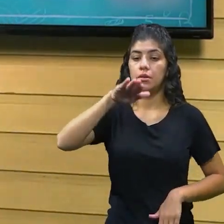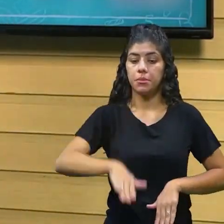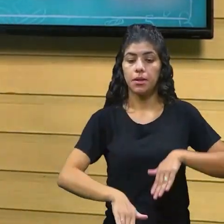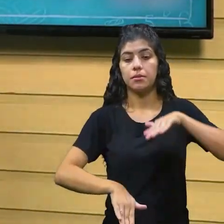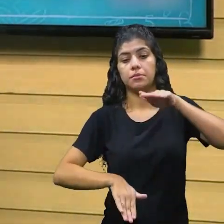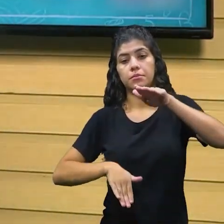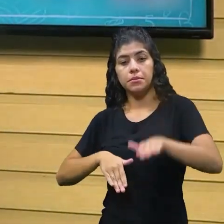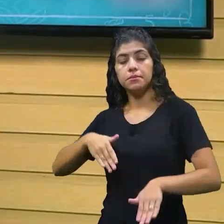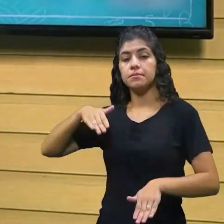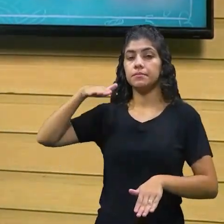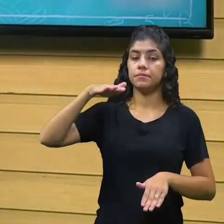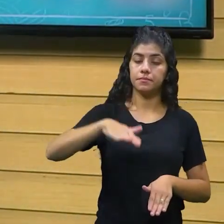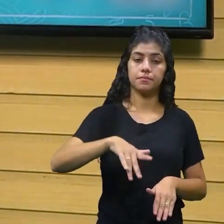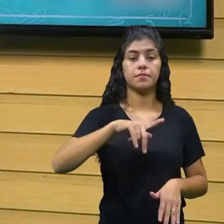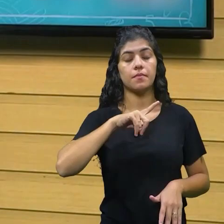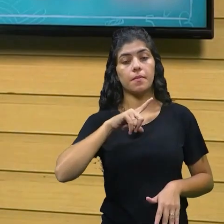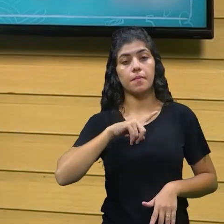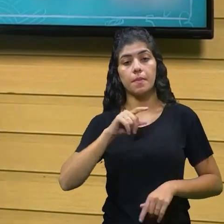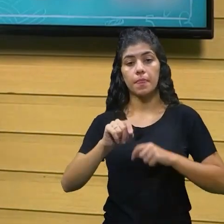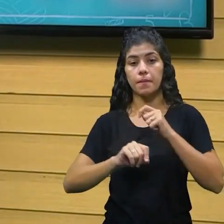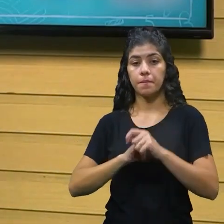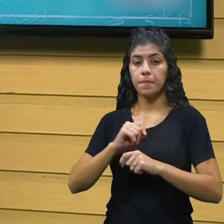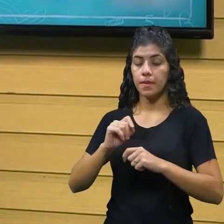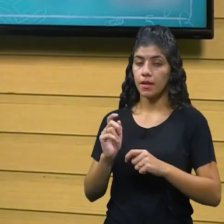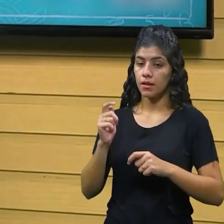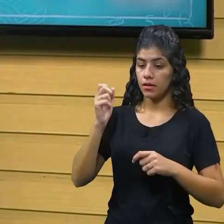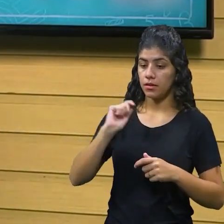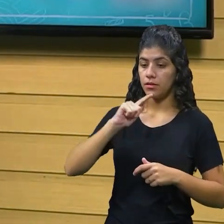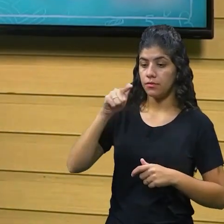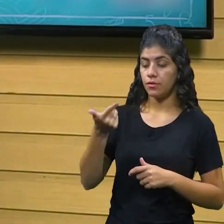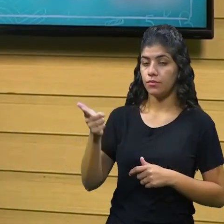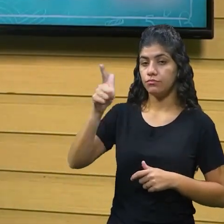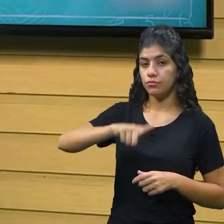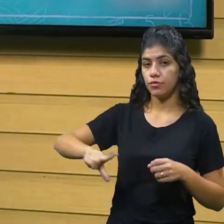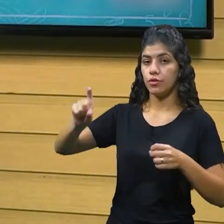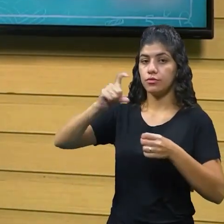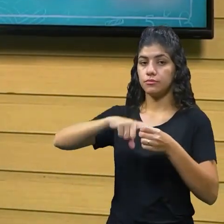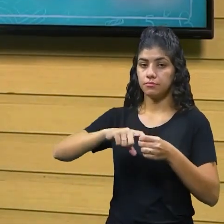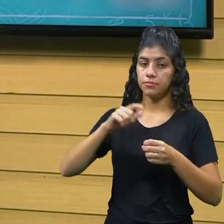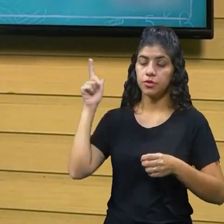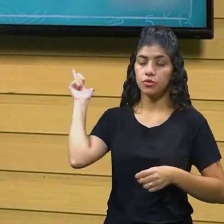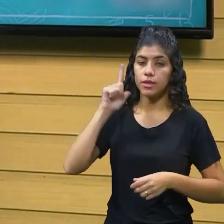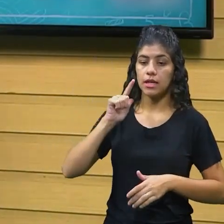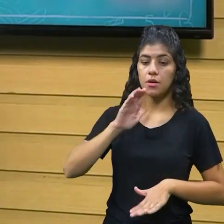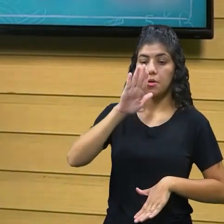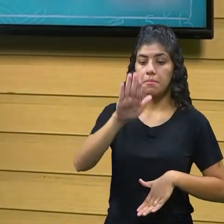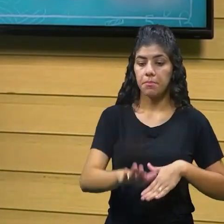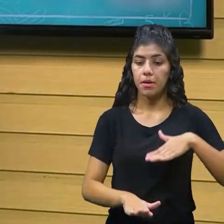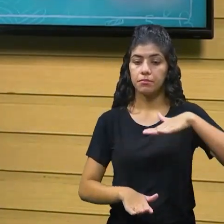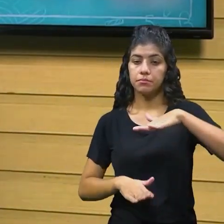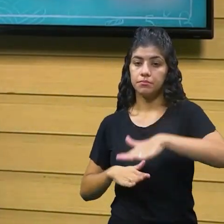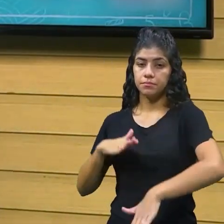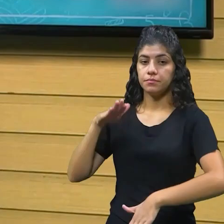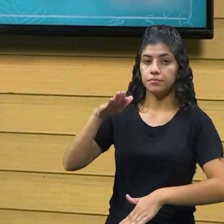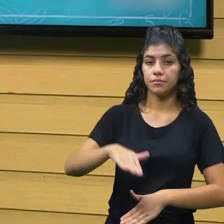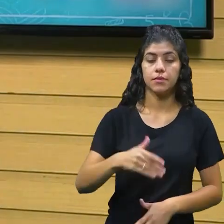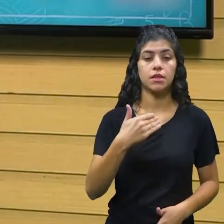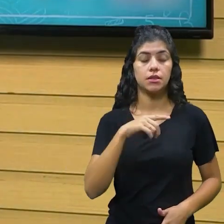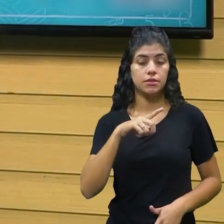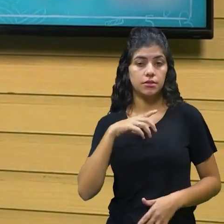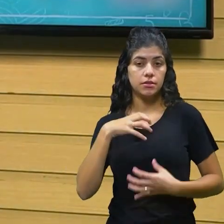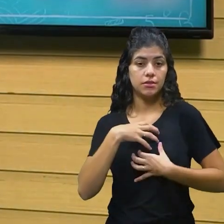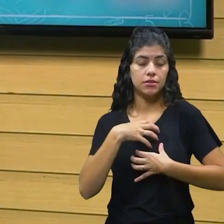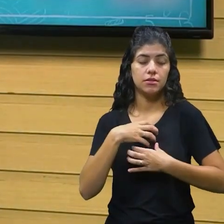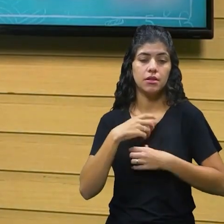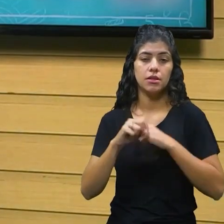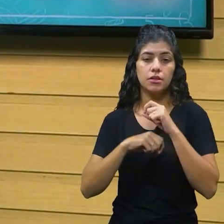À medida que esse passo é realizado, essa força é devolvida para você e você consegue caminhar, né? A gente sente a força do